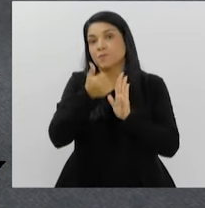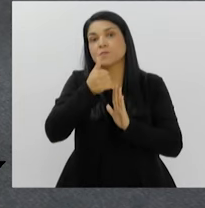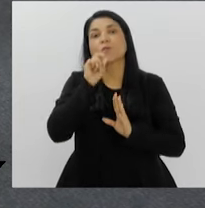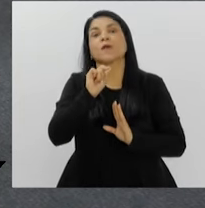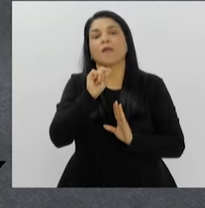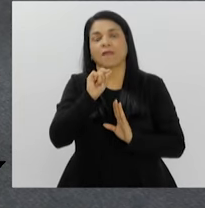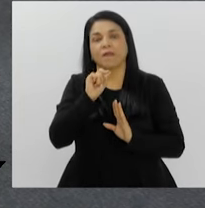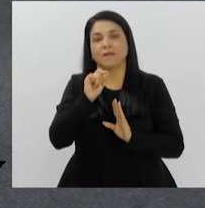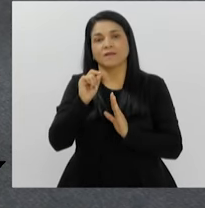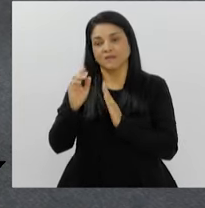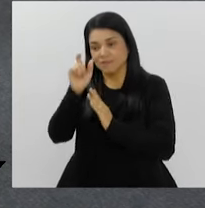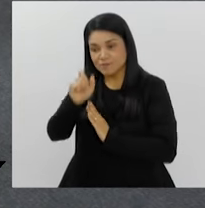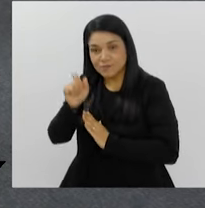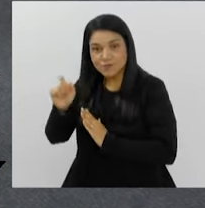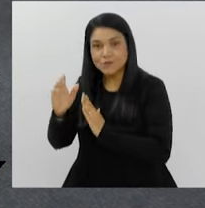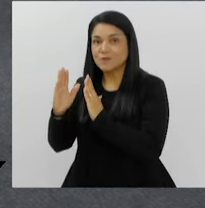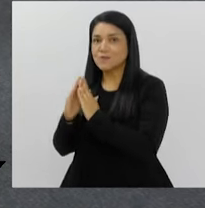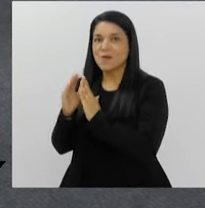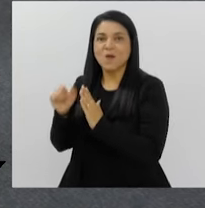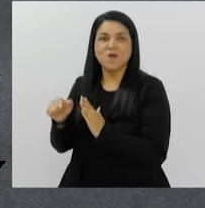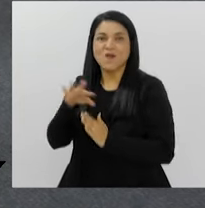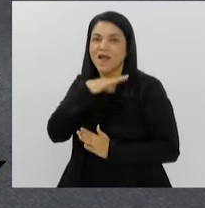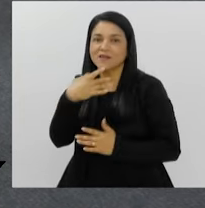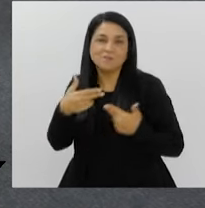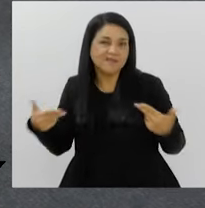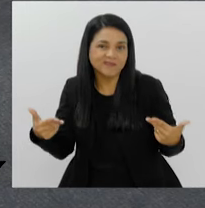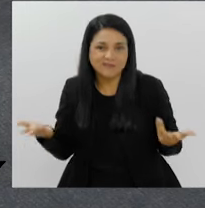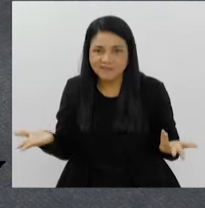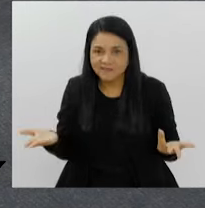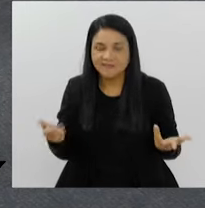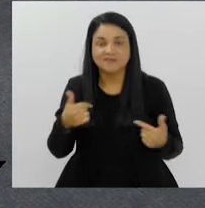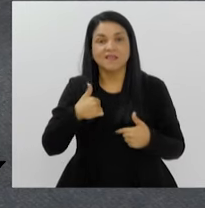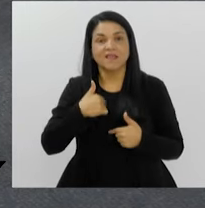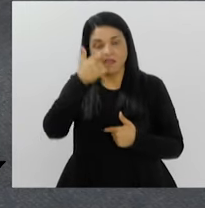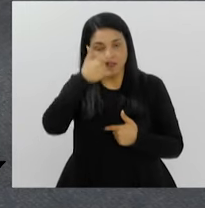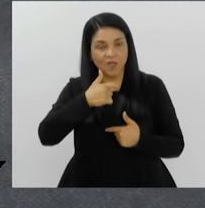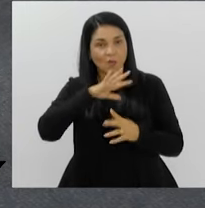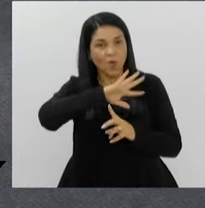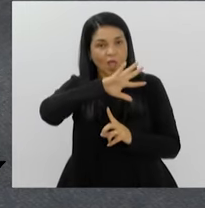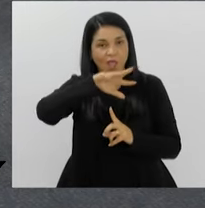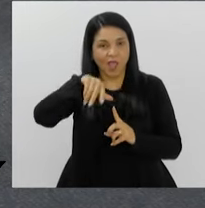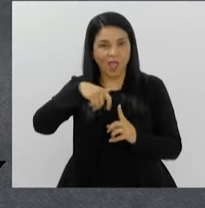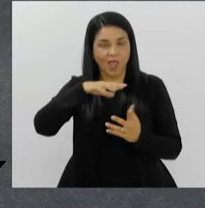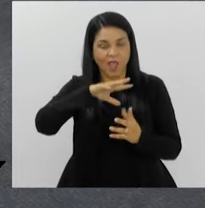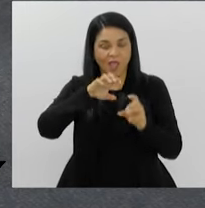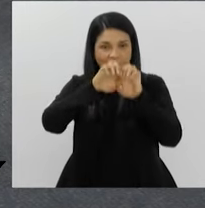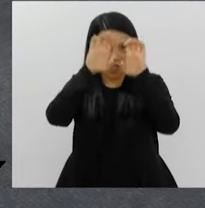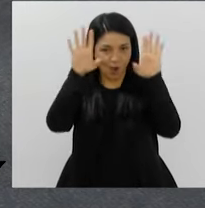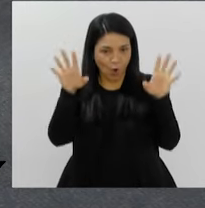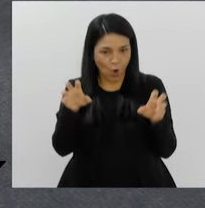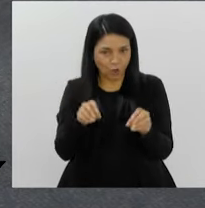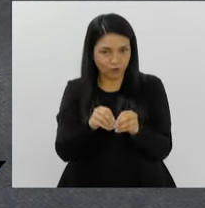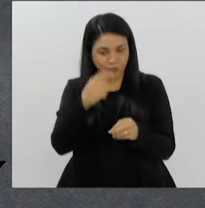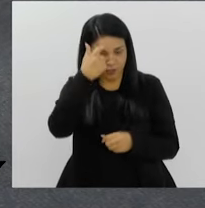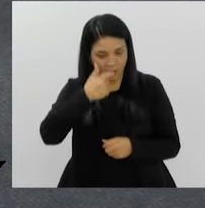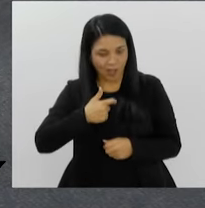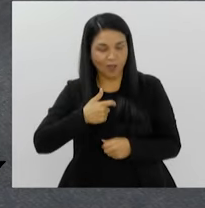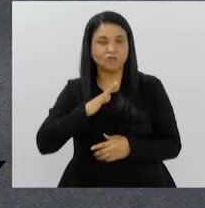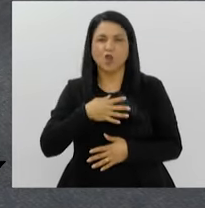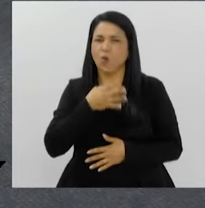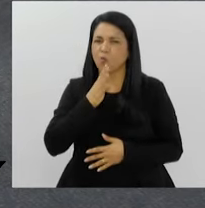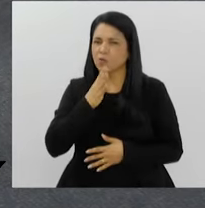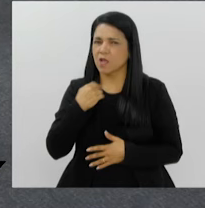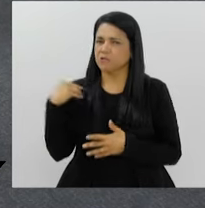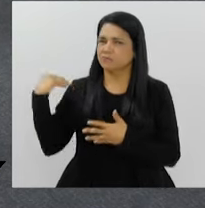próprios. Grande parte, eu, inclusive, que sou um ecologista antigo e conhecido, eu critico muito